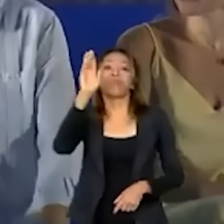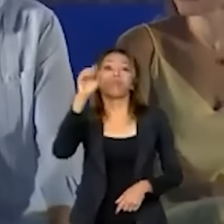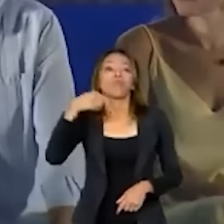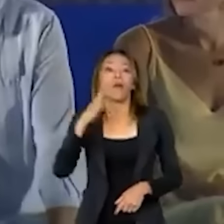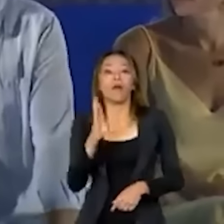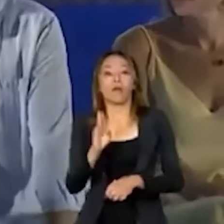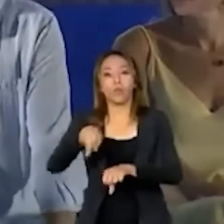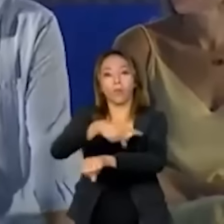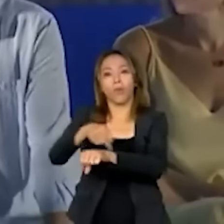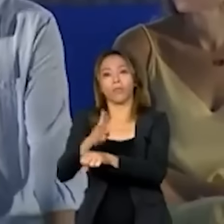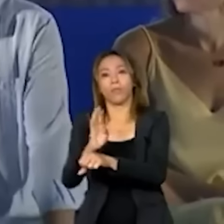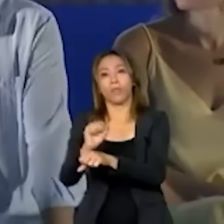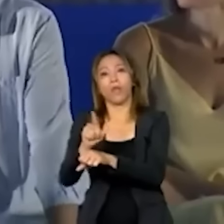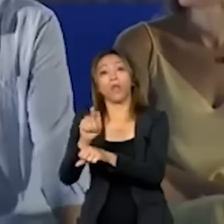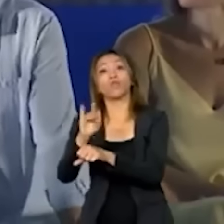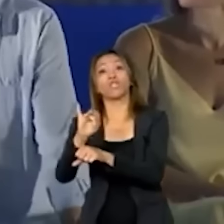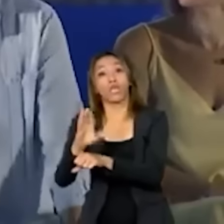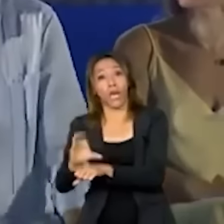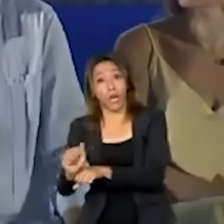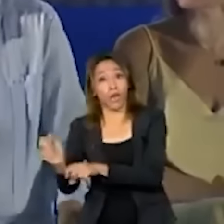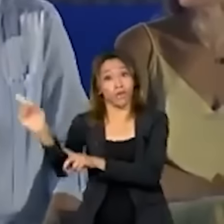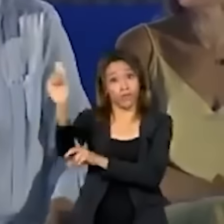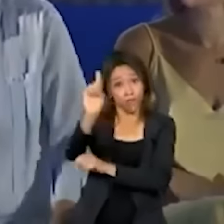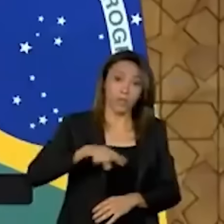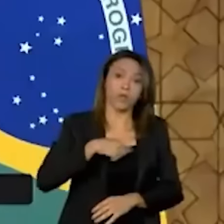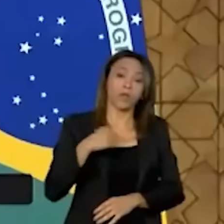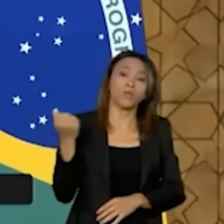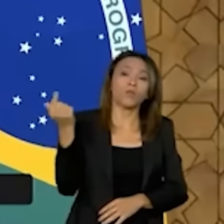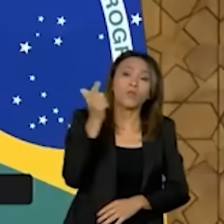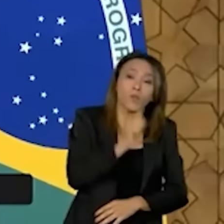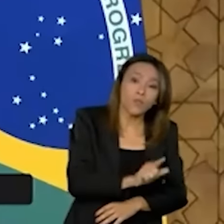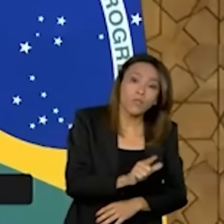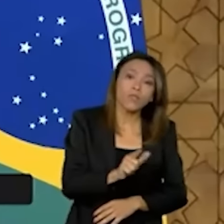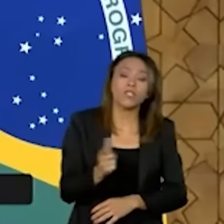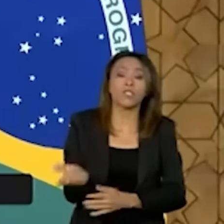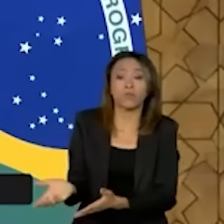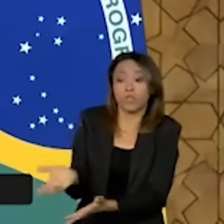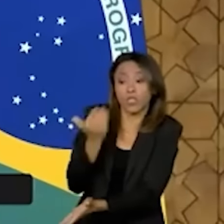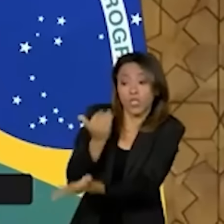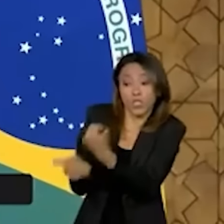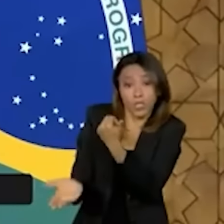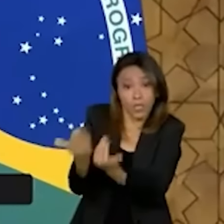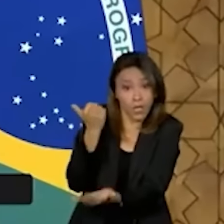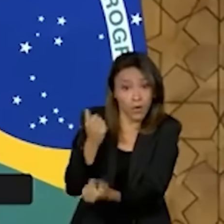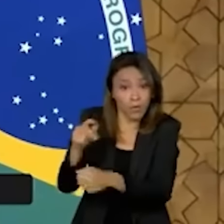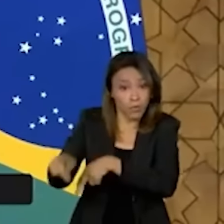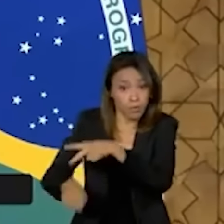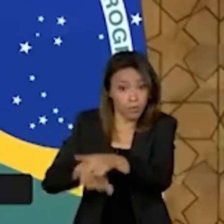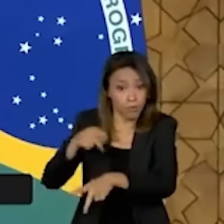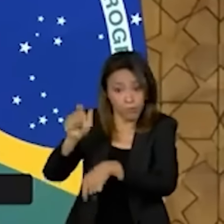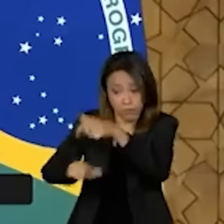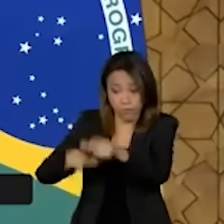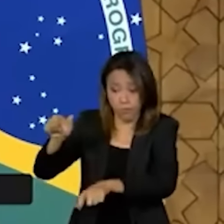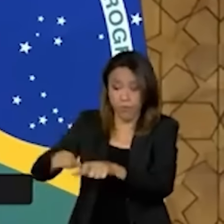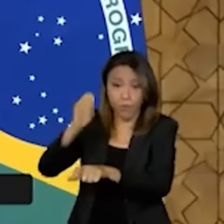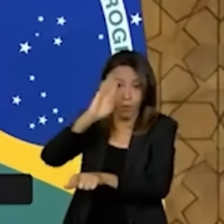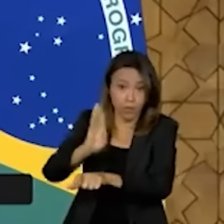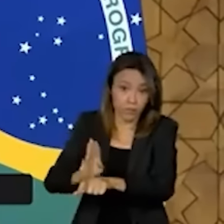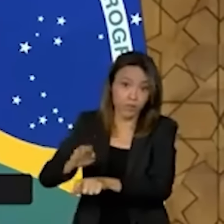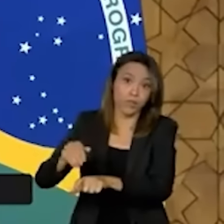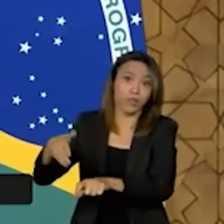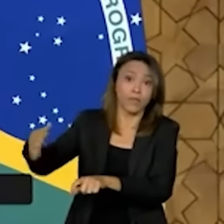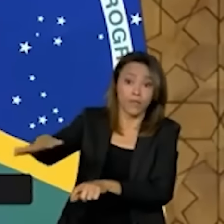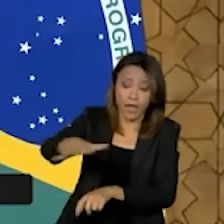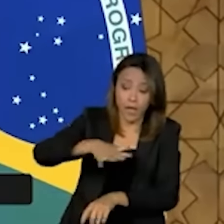contuso o que significa que além de um traumatismo houve também uma contusão cerebral apesar de tudo a